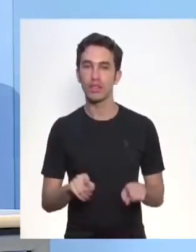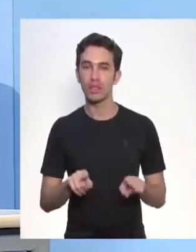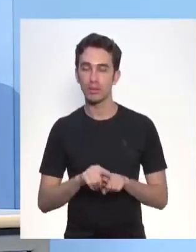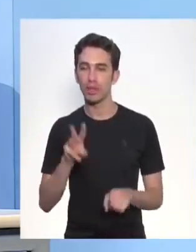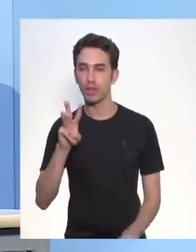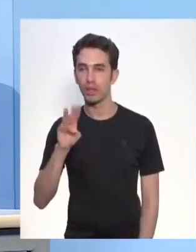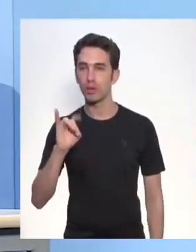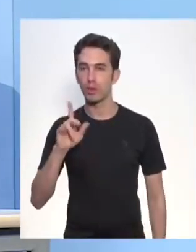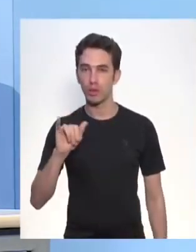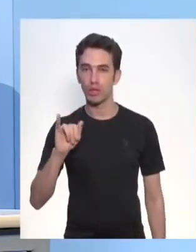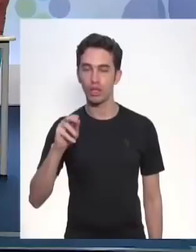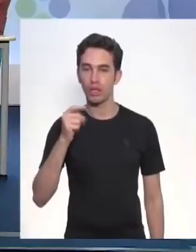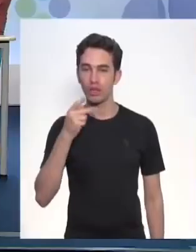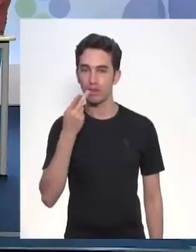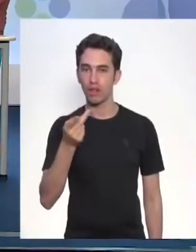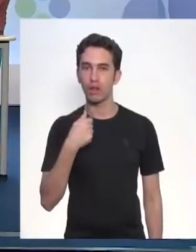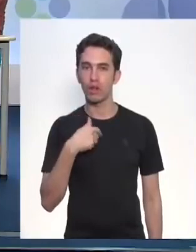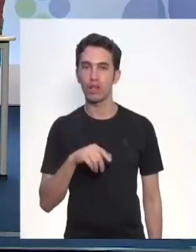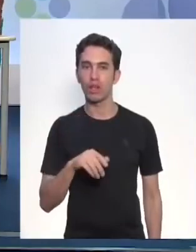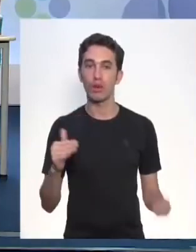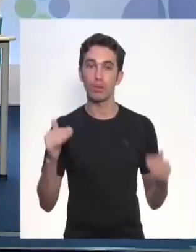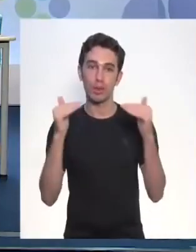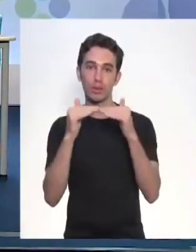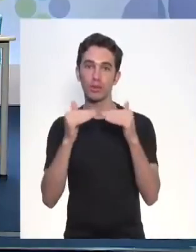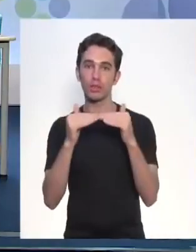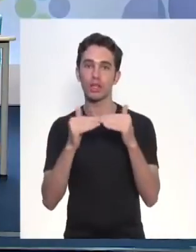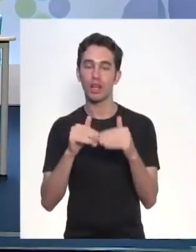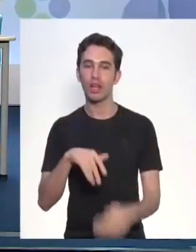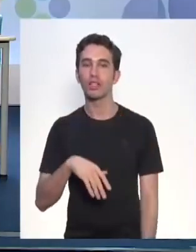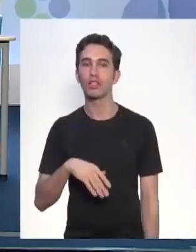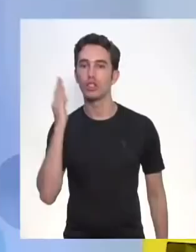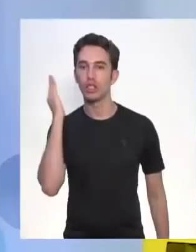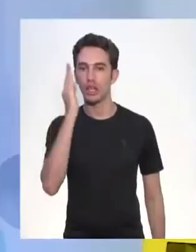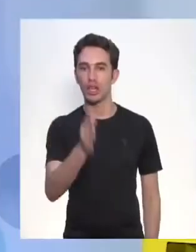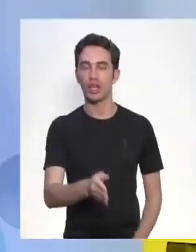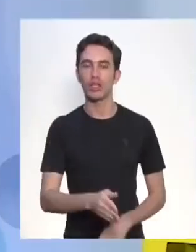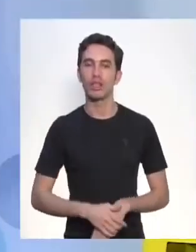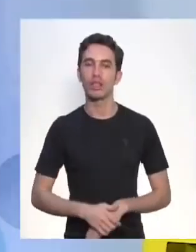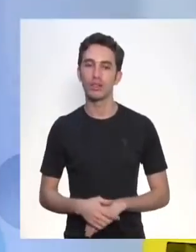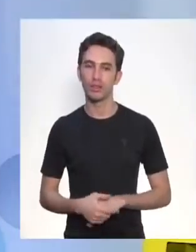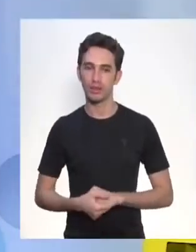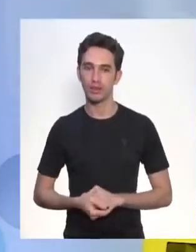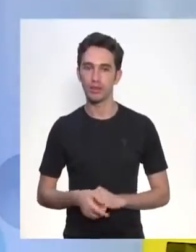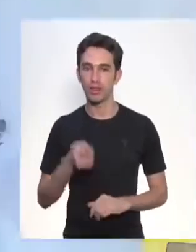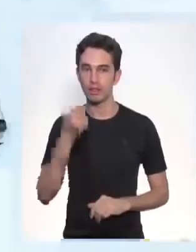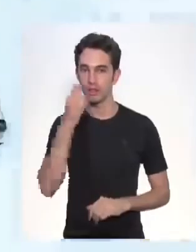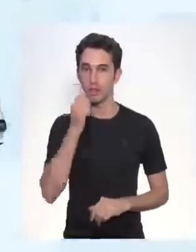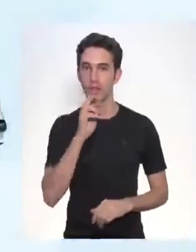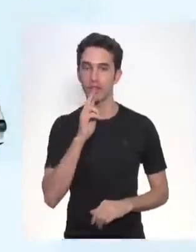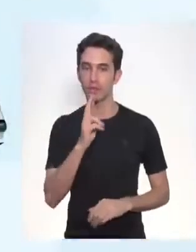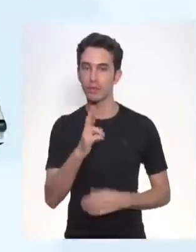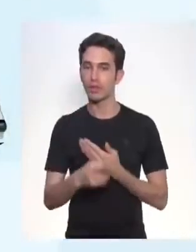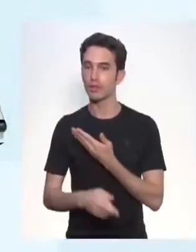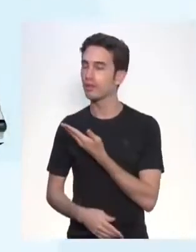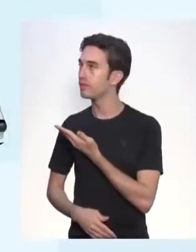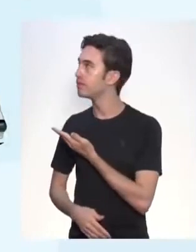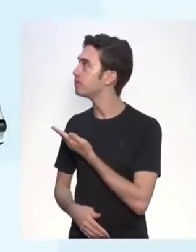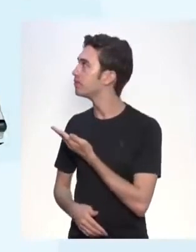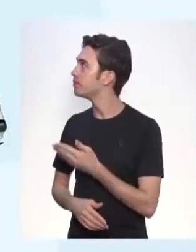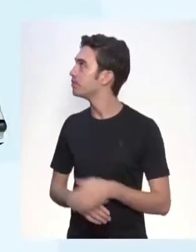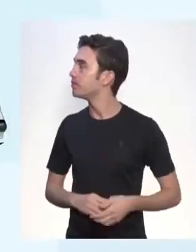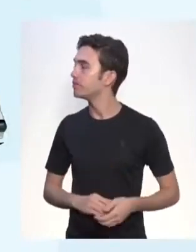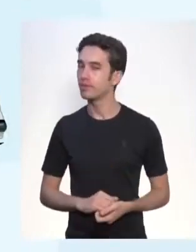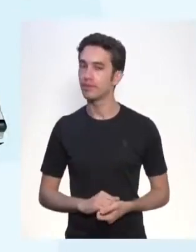que é uma proporcionalidade direta, Boa, 25 né? litros. É verdade, né? Vamos subir a resposta, Tony? Vamos lá. Olha lá, tá? Vamos subir a resposta, fazer